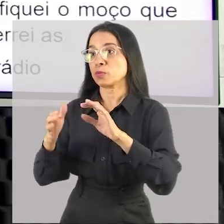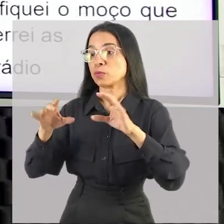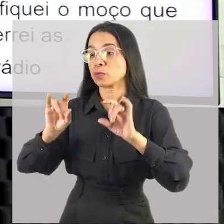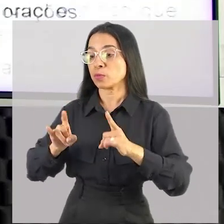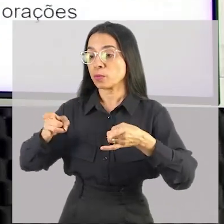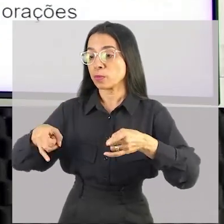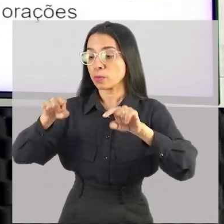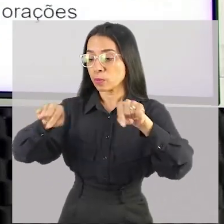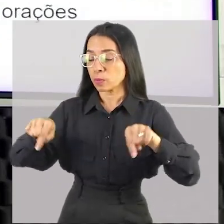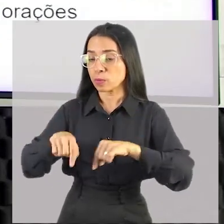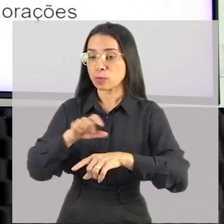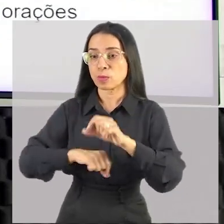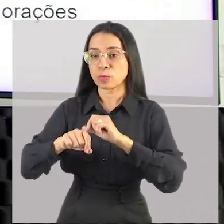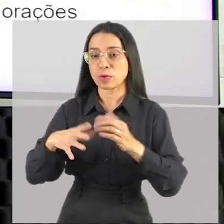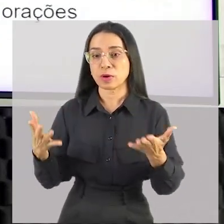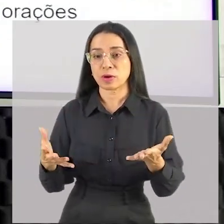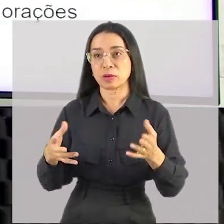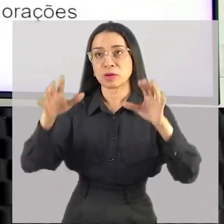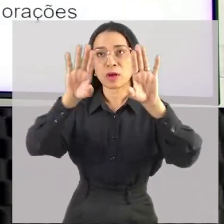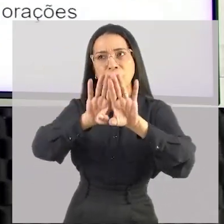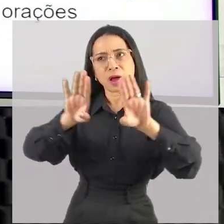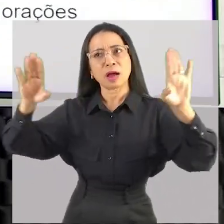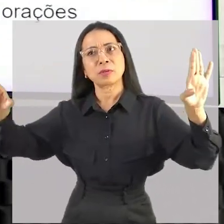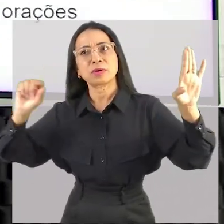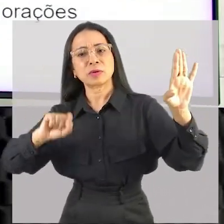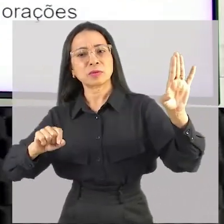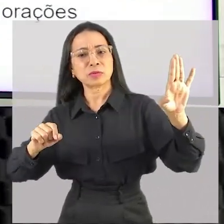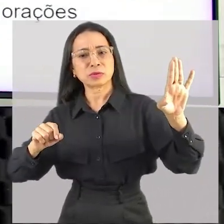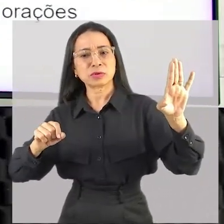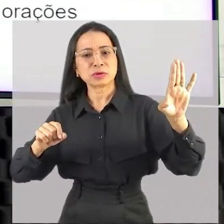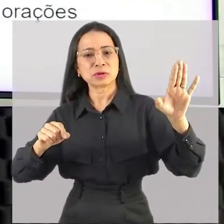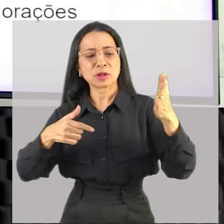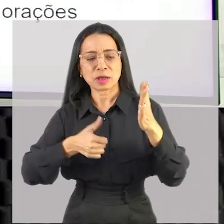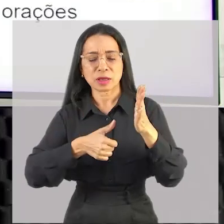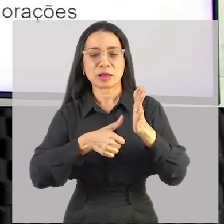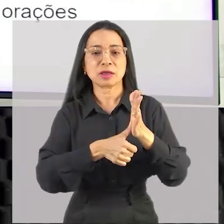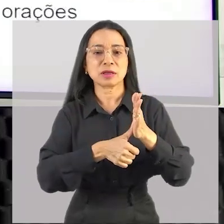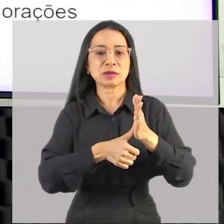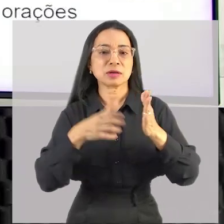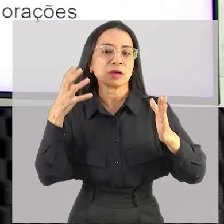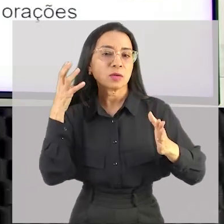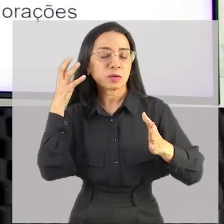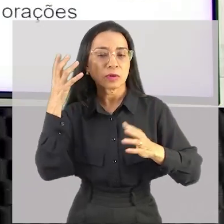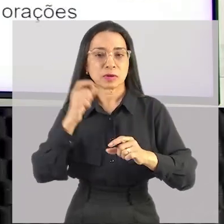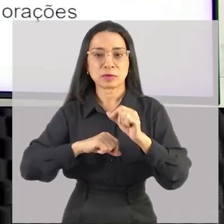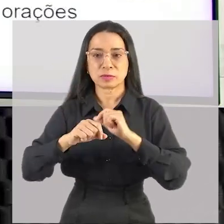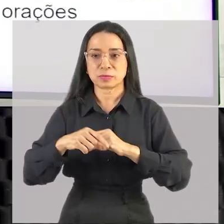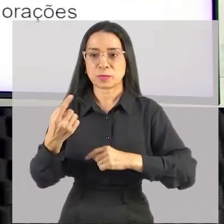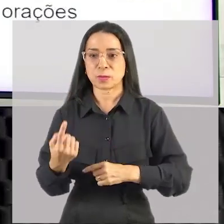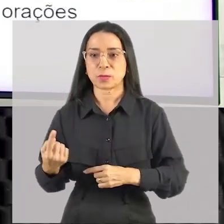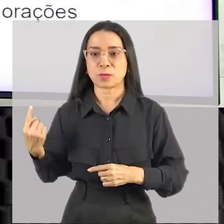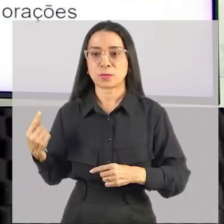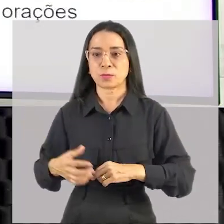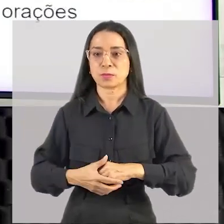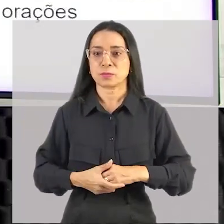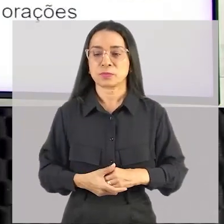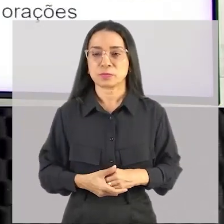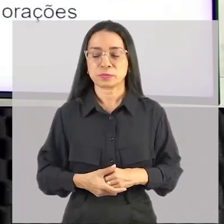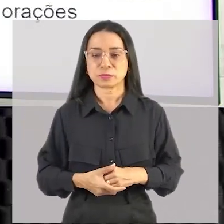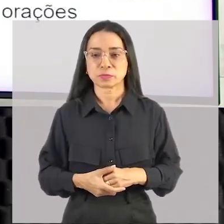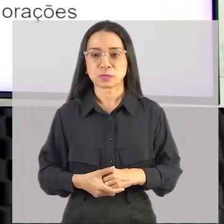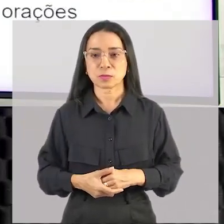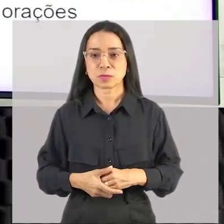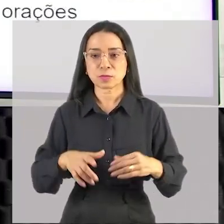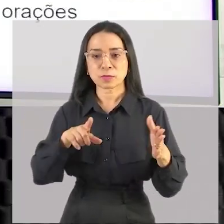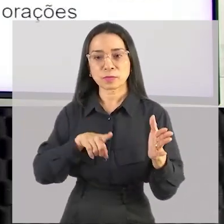e liguei o rádio. Esse texto é da Lígia Fagundes Teles. Aí diz assim, aqui é a